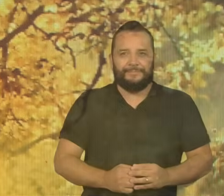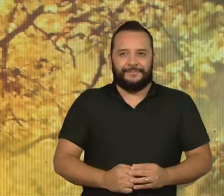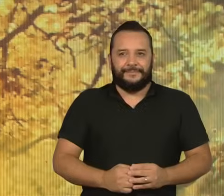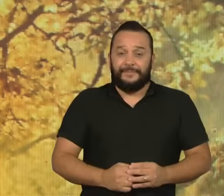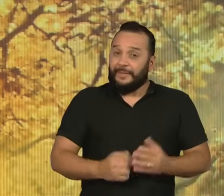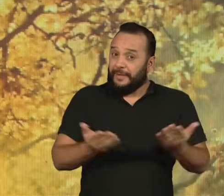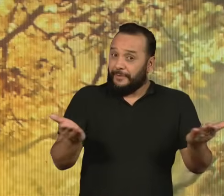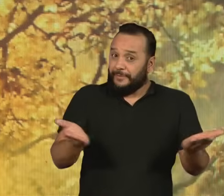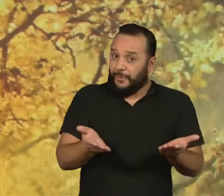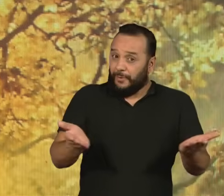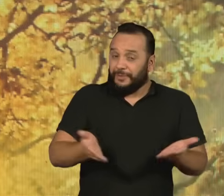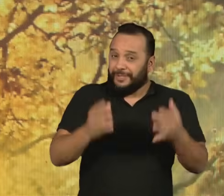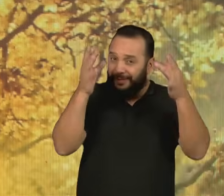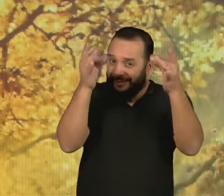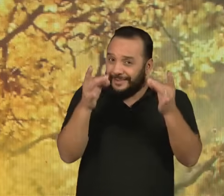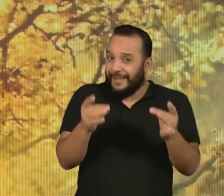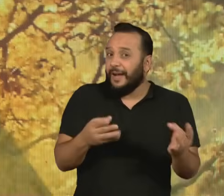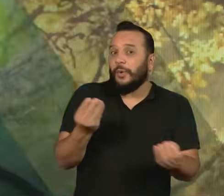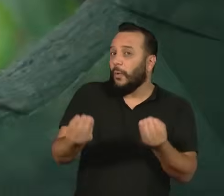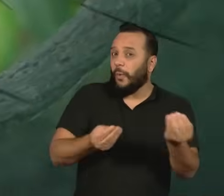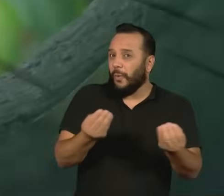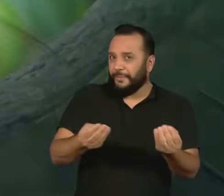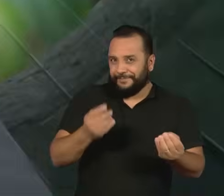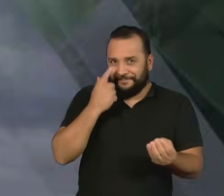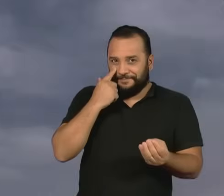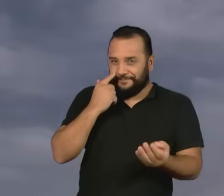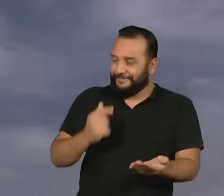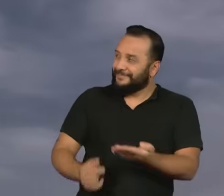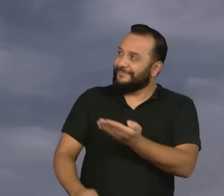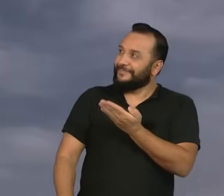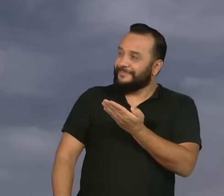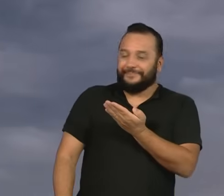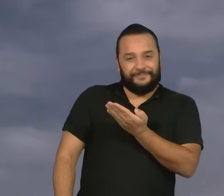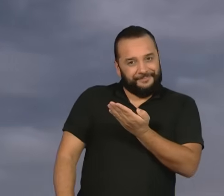Veja os detalhes do programa de hoje.